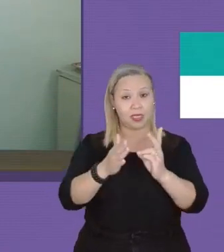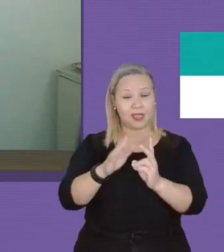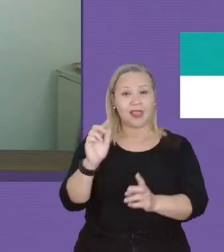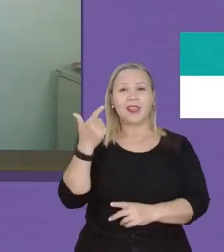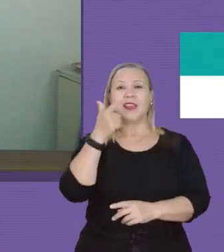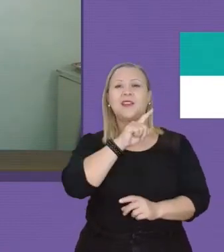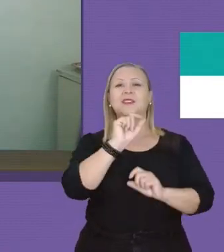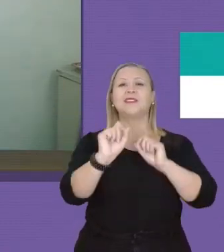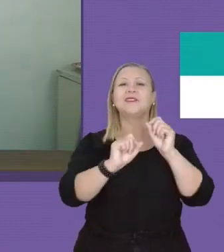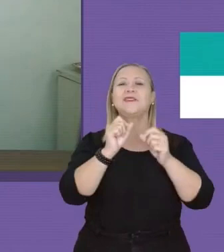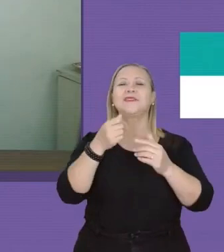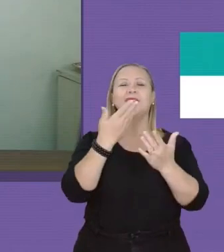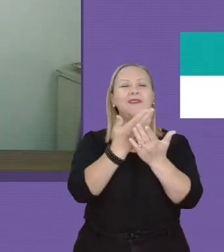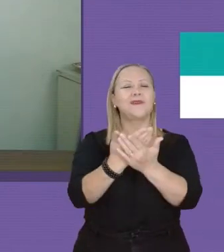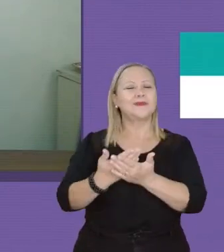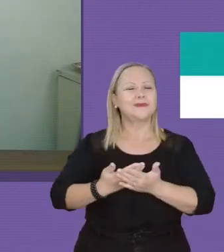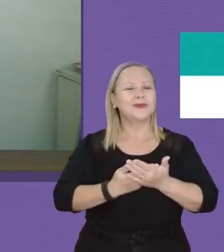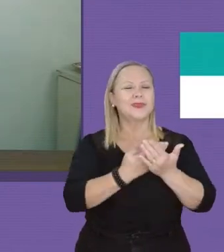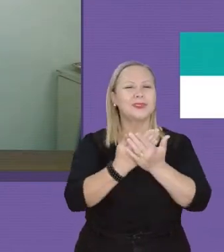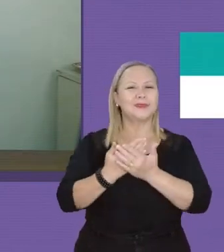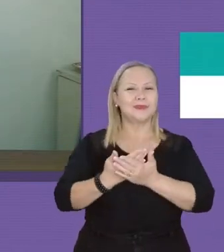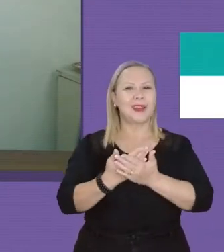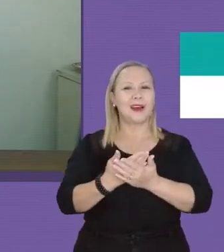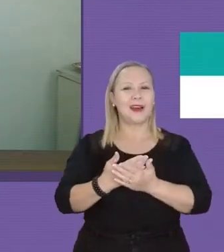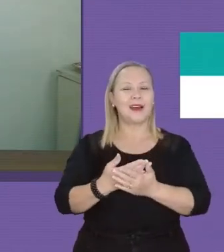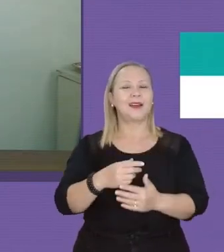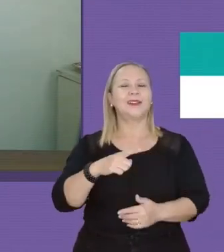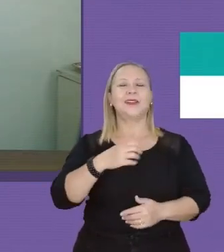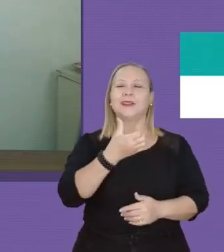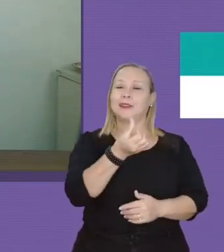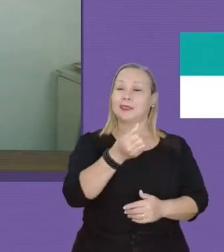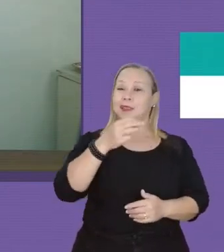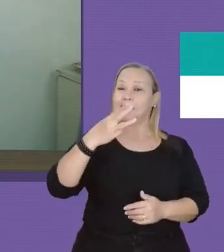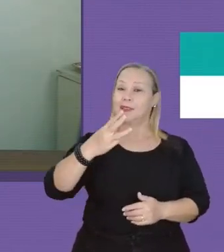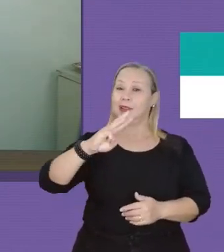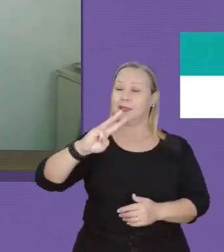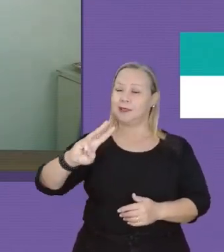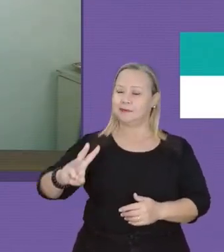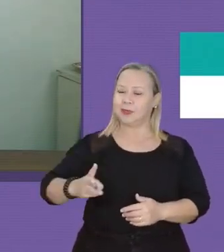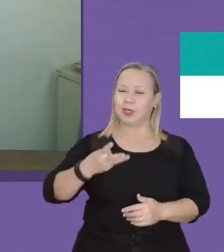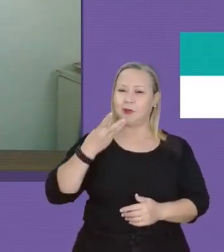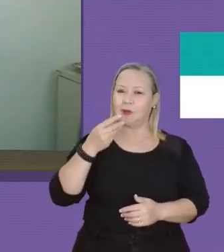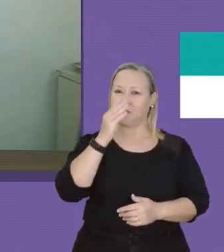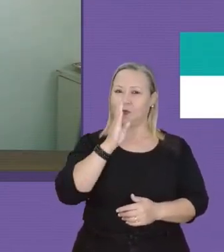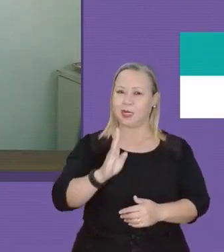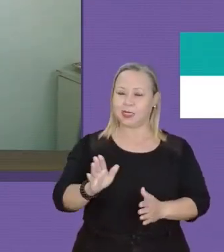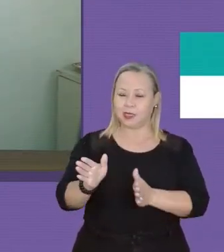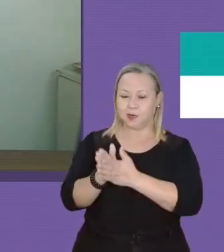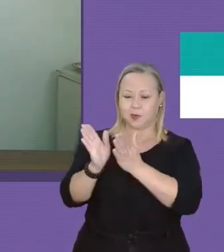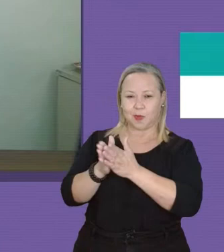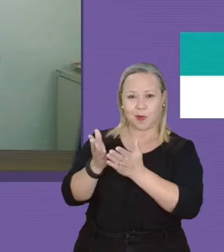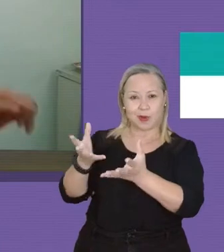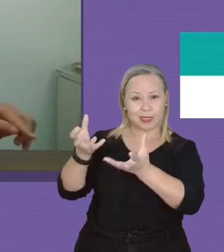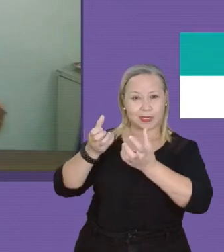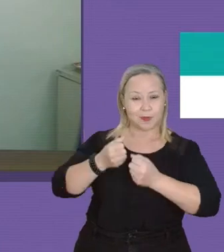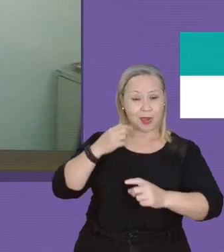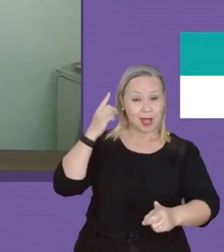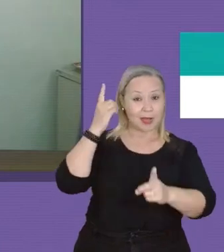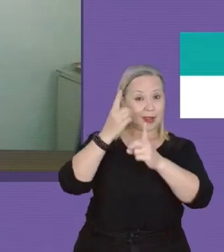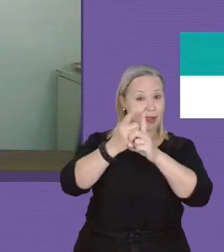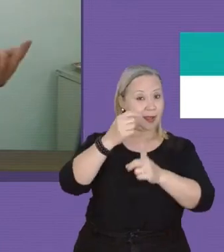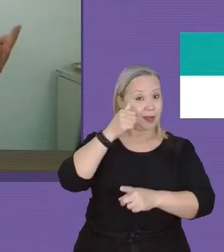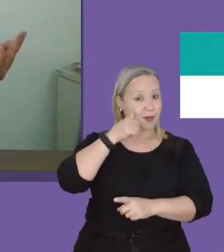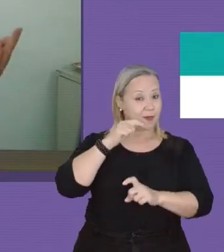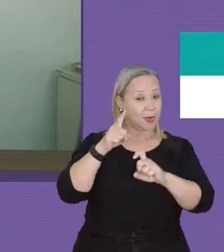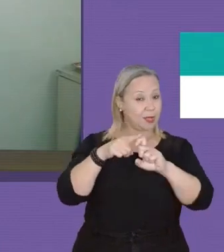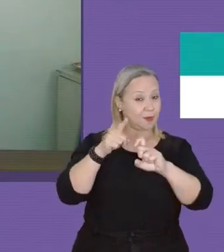de estudar. Pelos 63 milhões de brasileiros pobres que passaram a receber atendimento médico